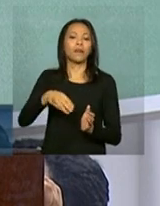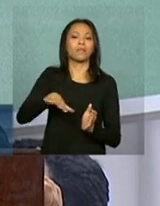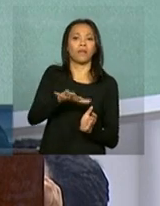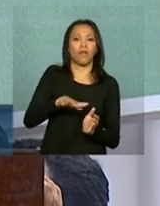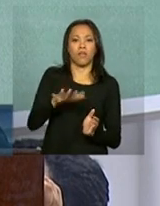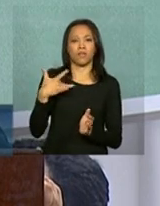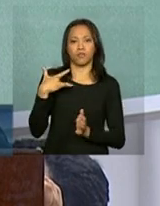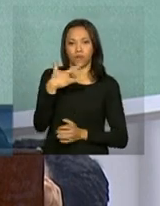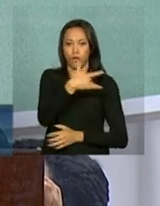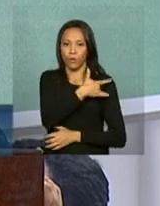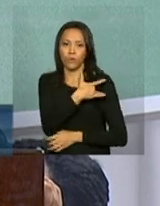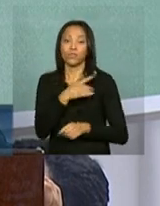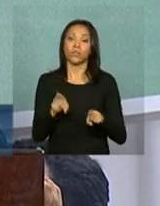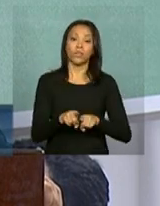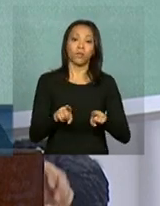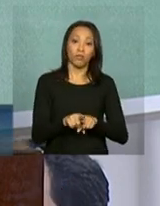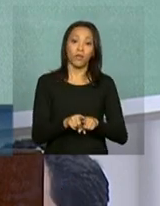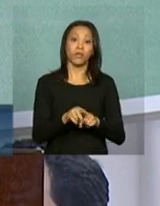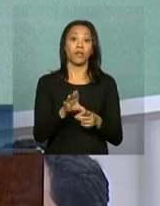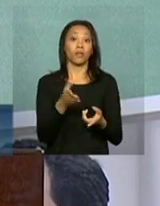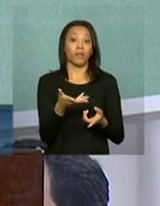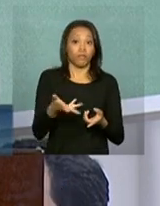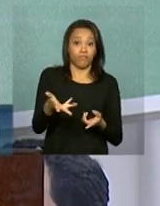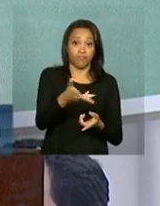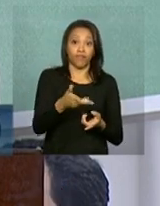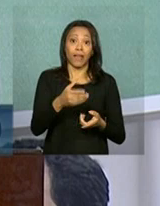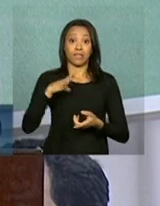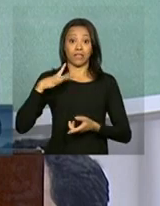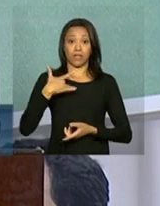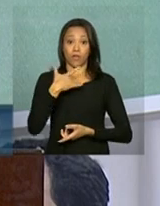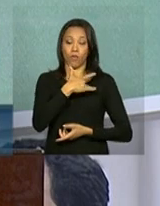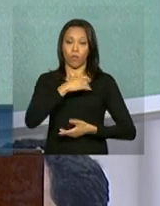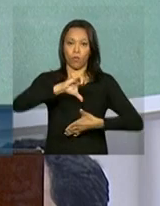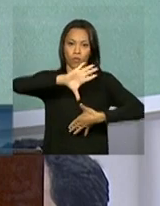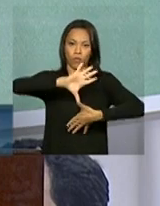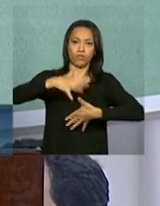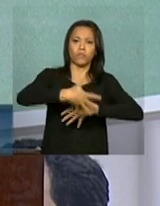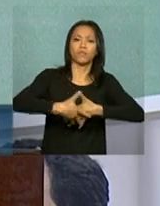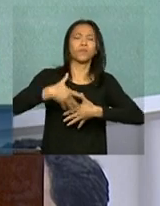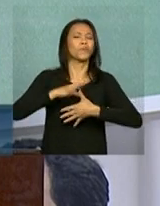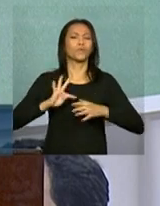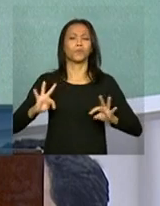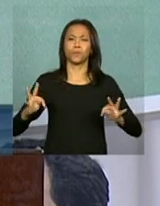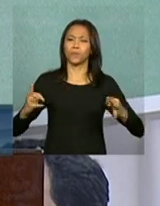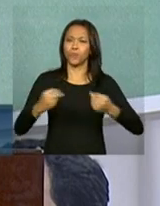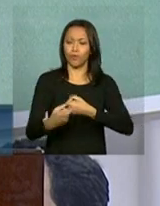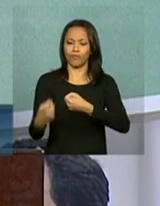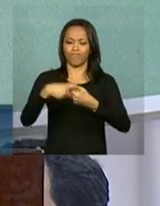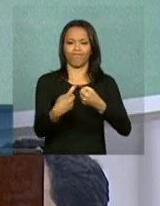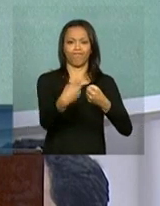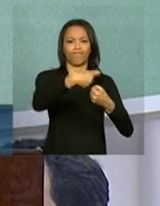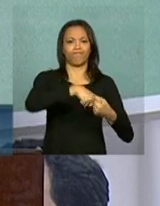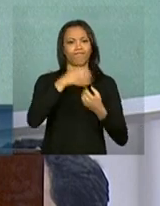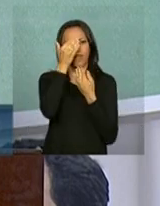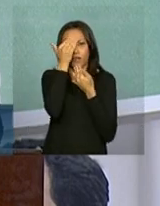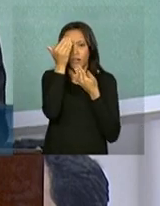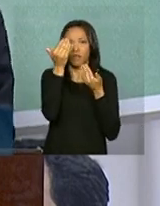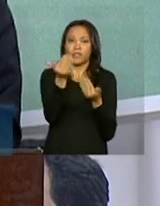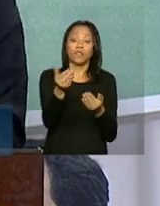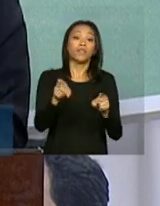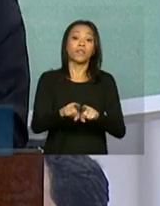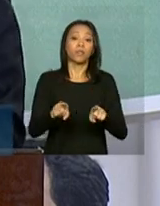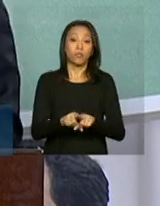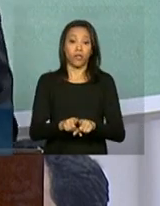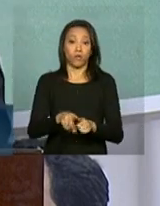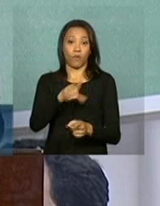da Organização Mundial de Saúde da ONU para a Saúde das Américas, por toda a parceria. Saudar, em nome do governador